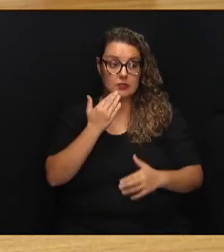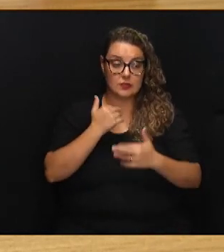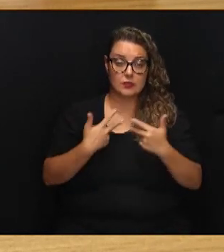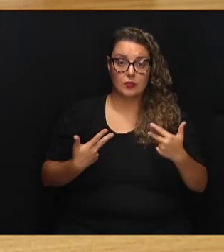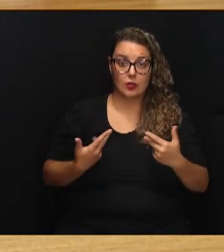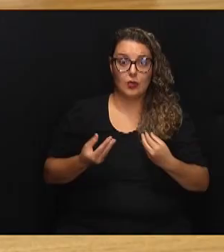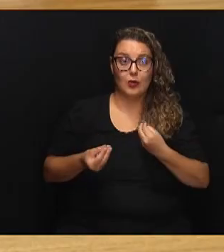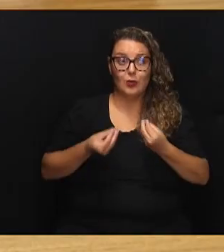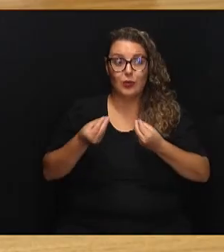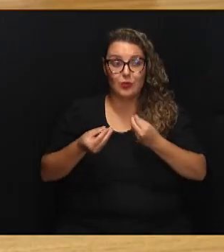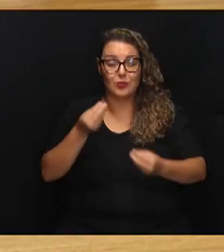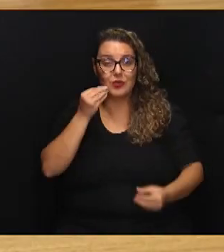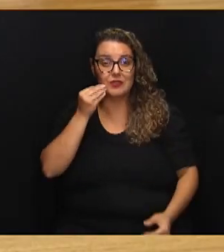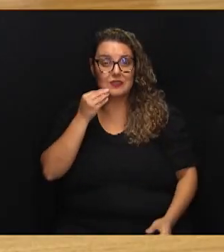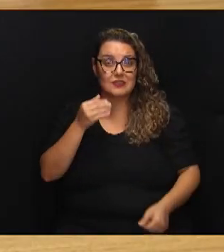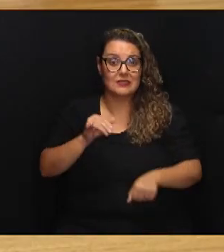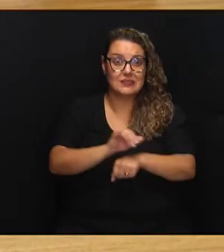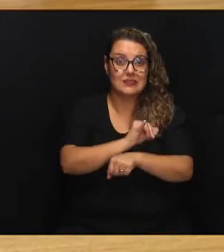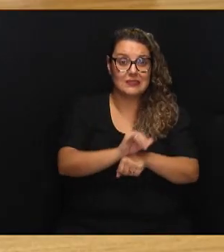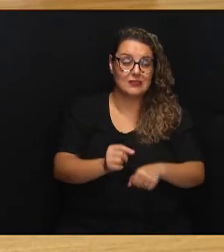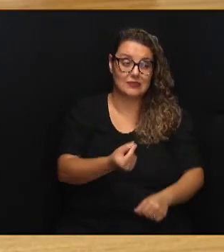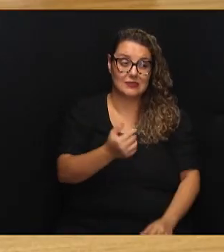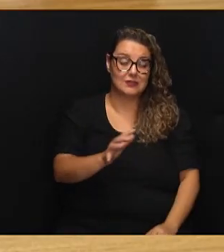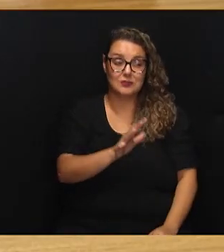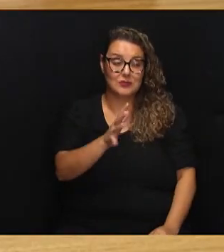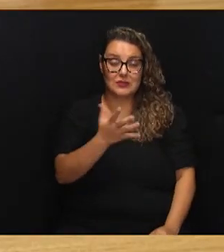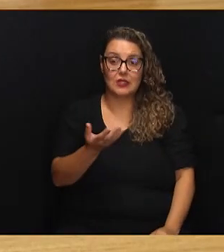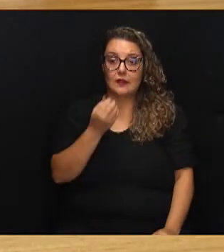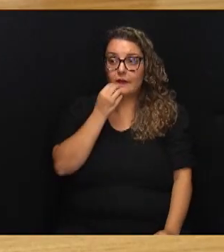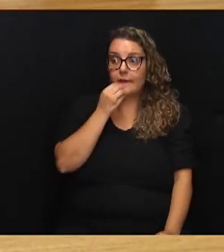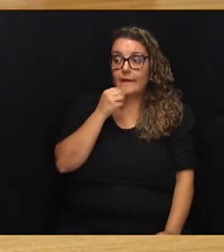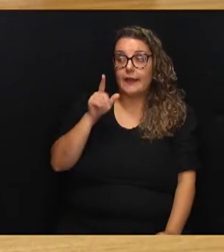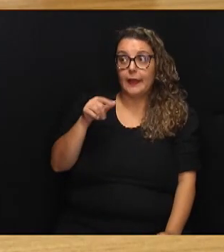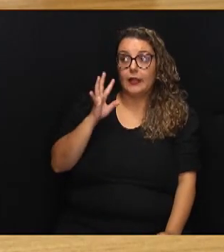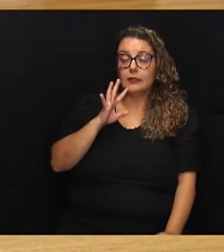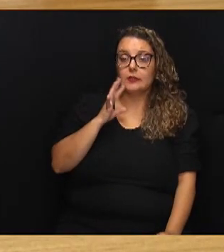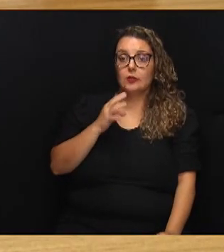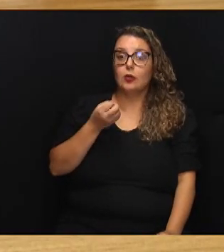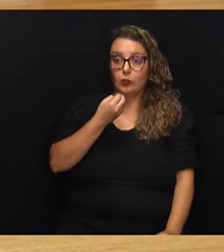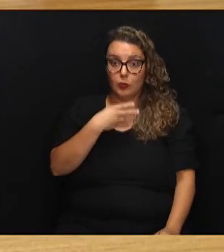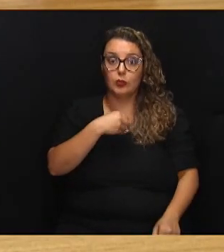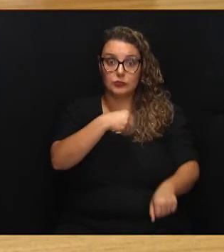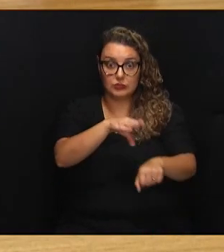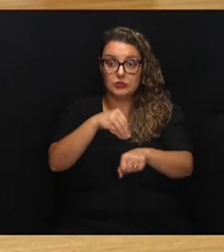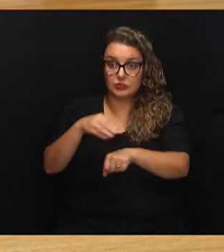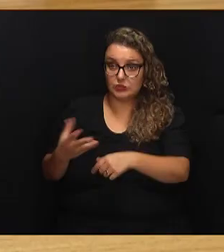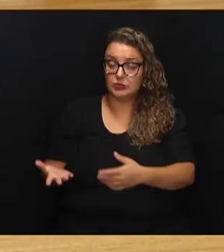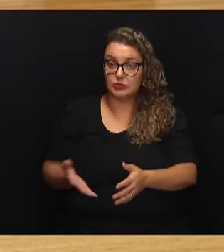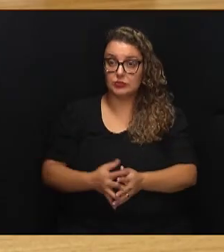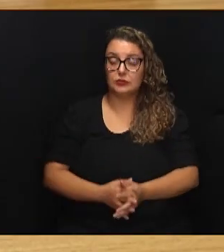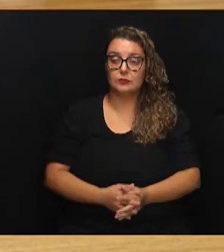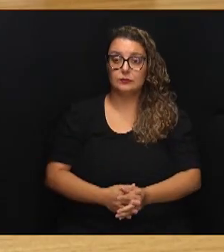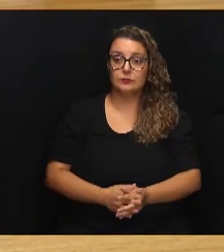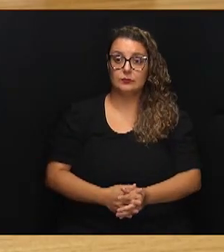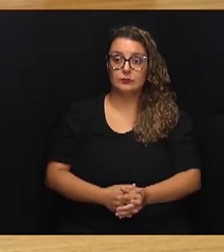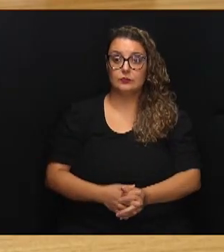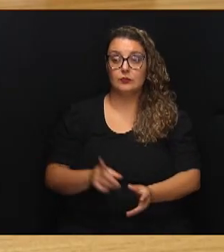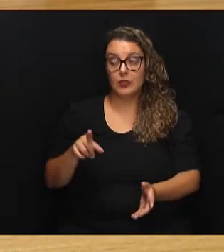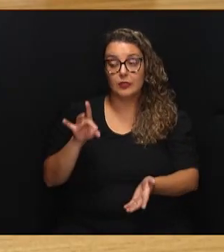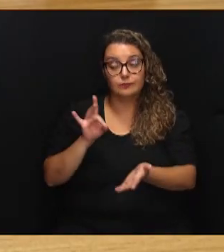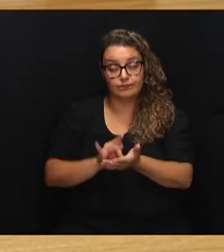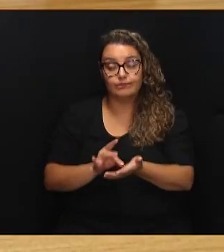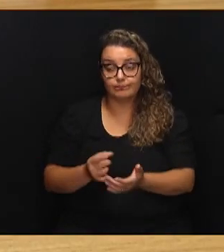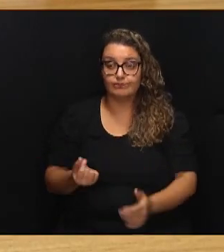sair desses preços caríssimos? Legal. Acho que a gente já deu boas dicas aqui, mas é um fato que os